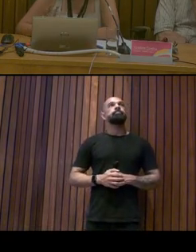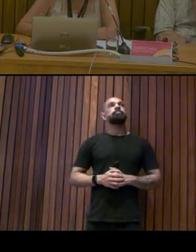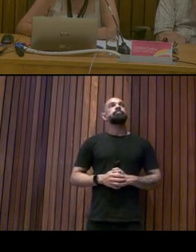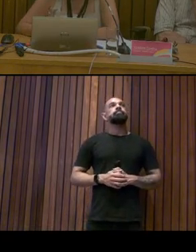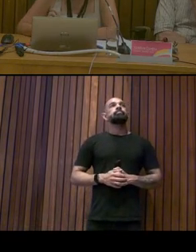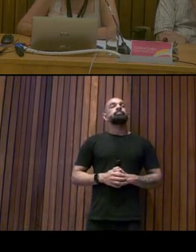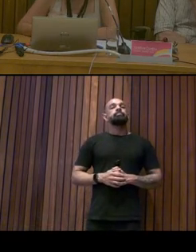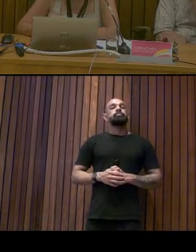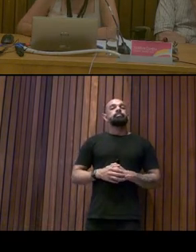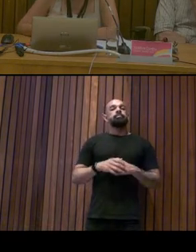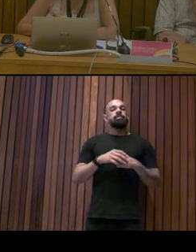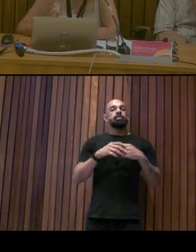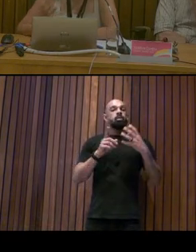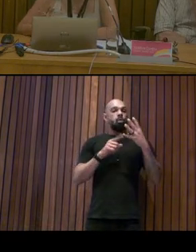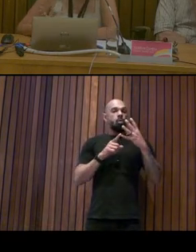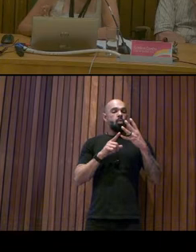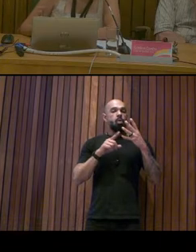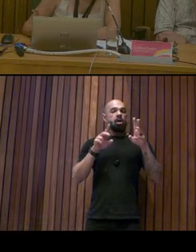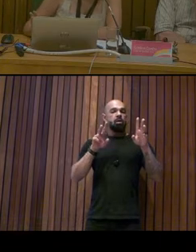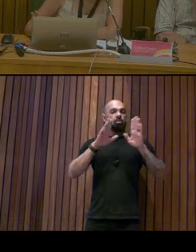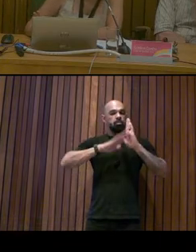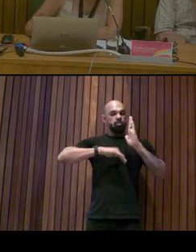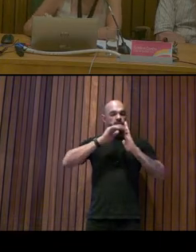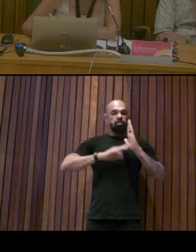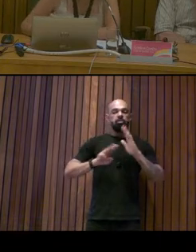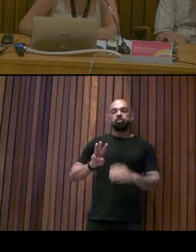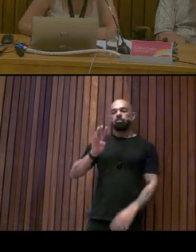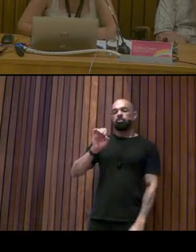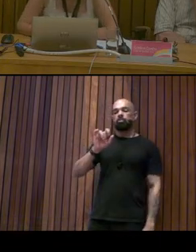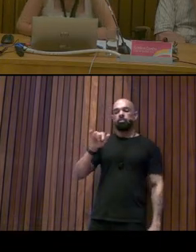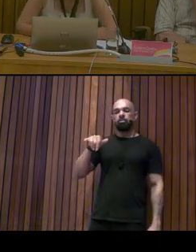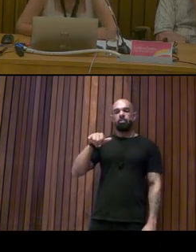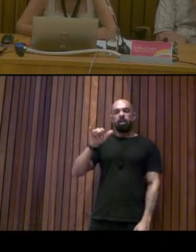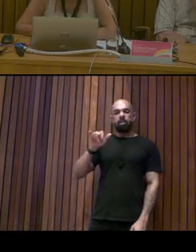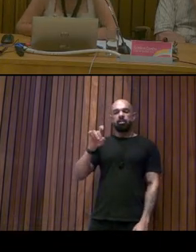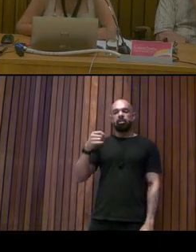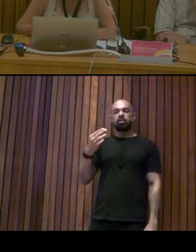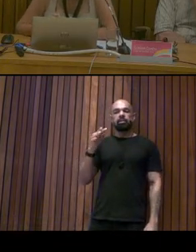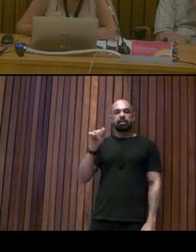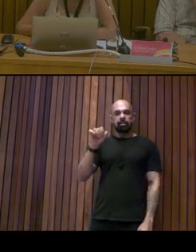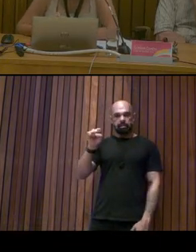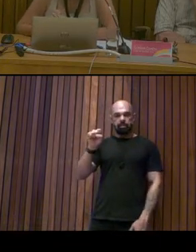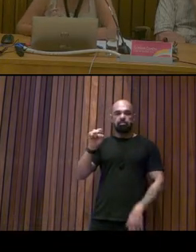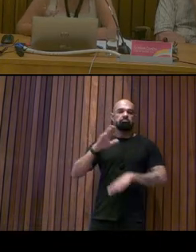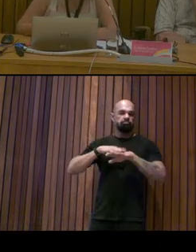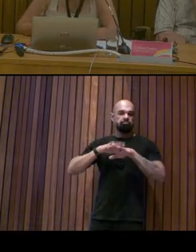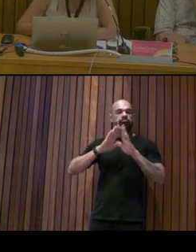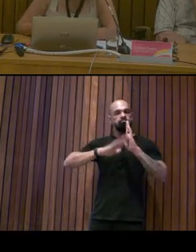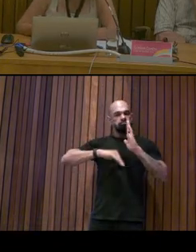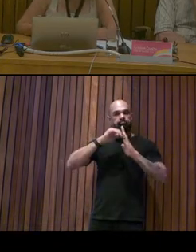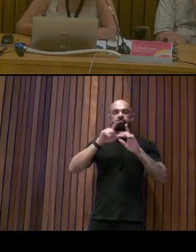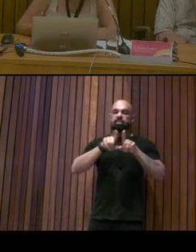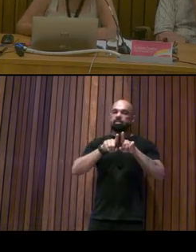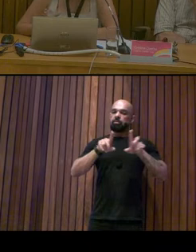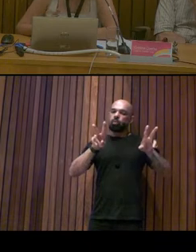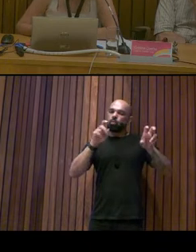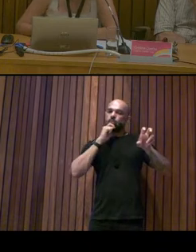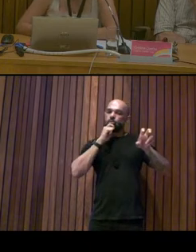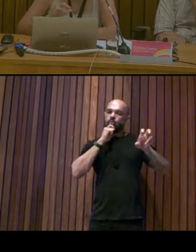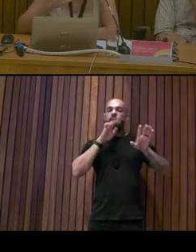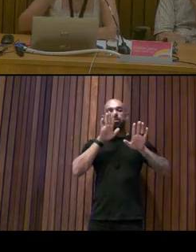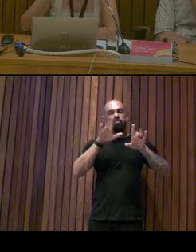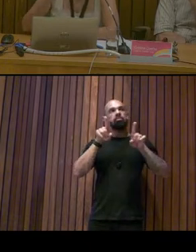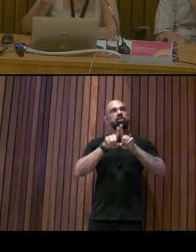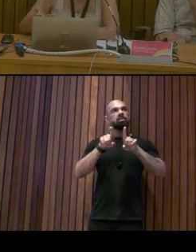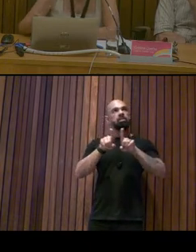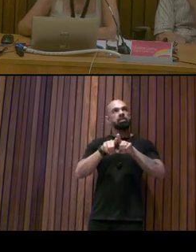O quarto mural do Wesley, que também está aqui, né, Wesley Dantas. Ele também não deu título, mas ele também